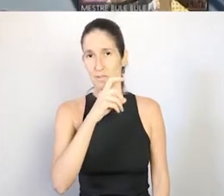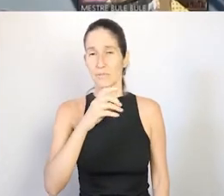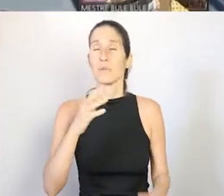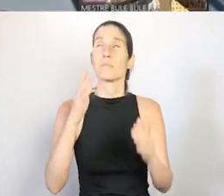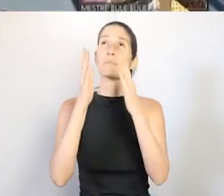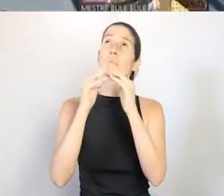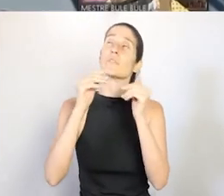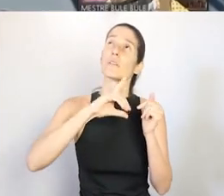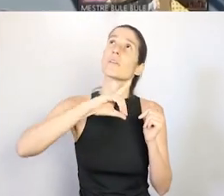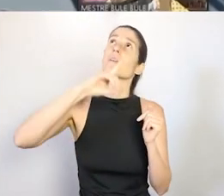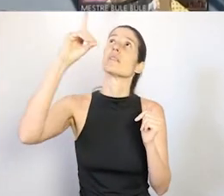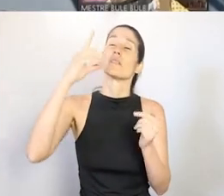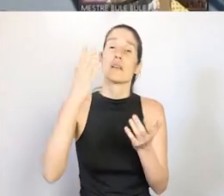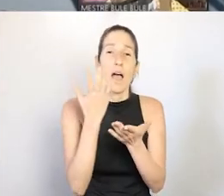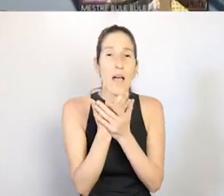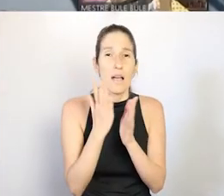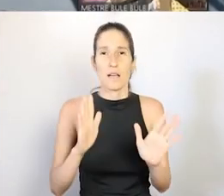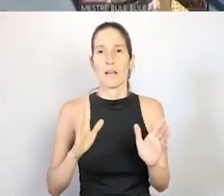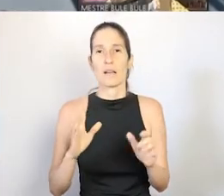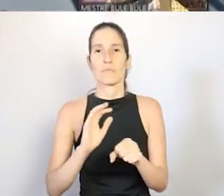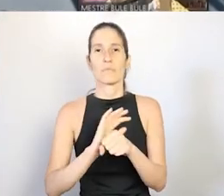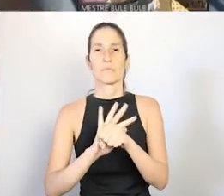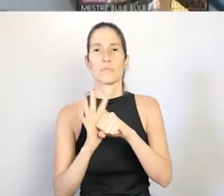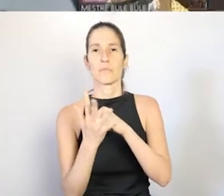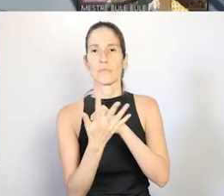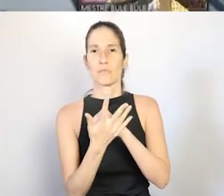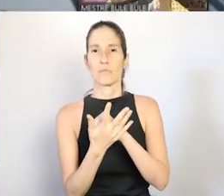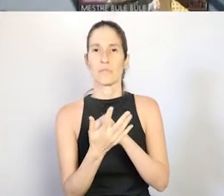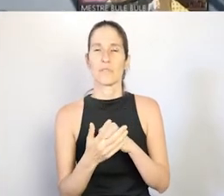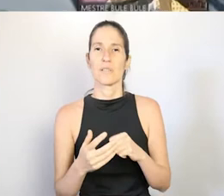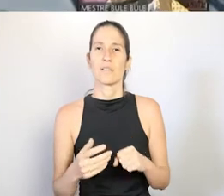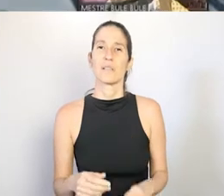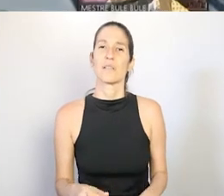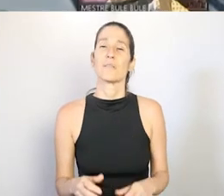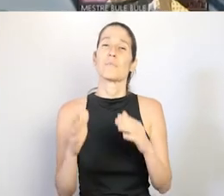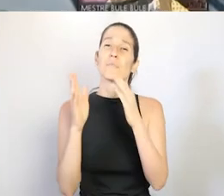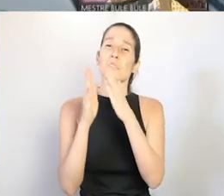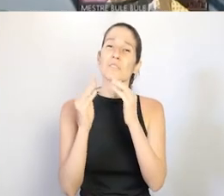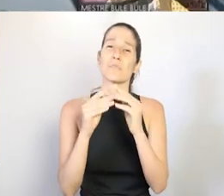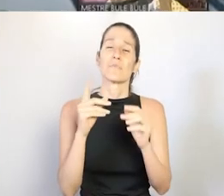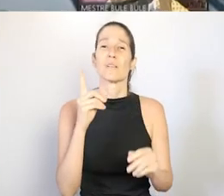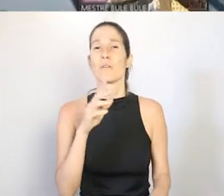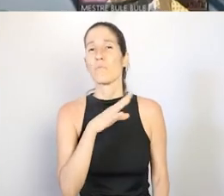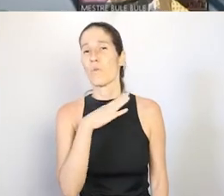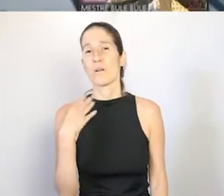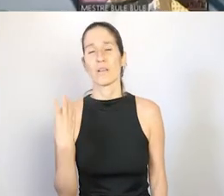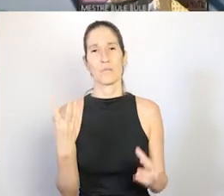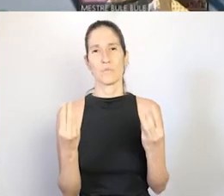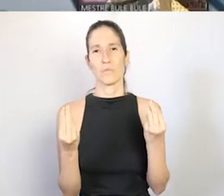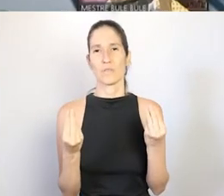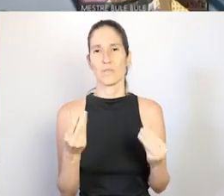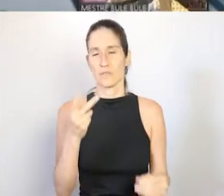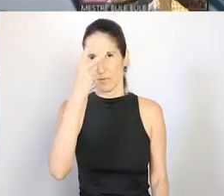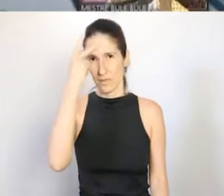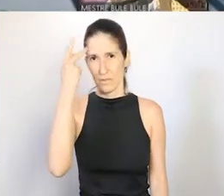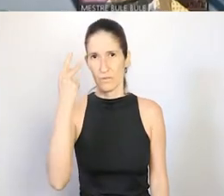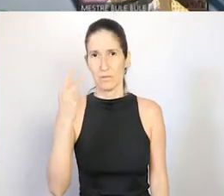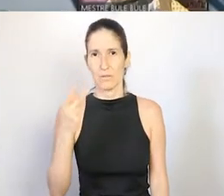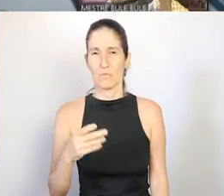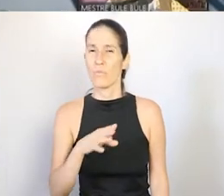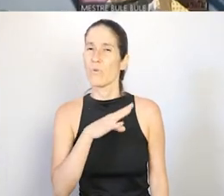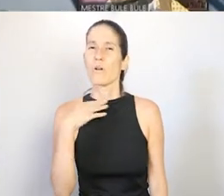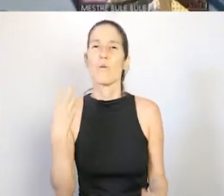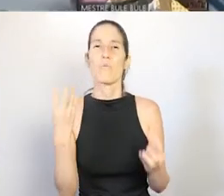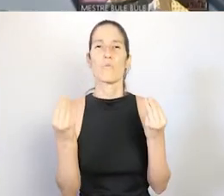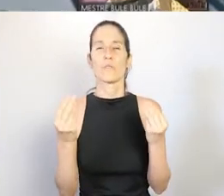Deus para terminar, que ele passe rápido e não leve tanta gente. Está levando muita gente inocente por conta desse vídeo.